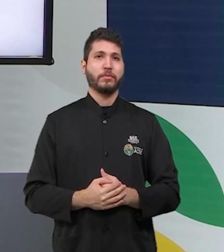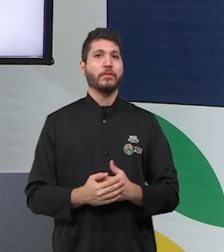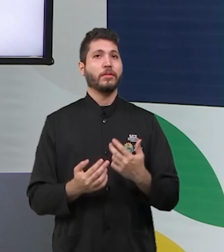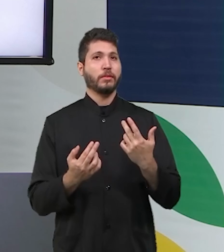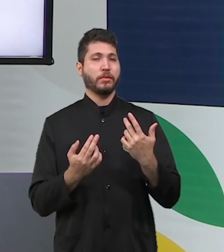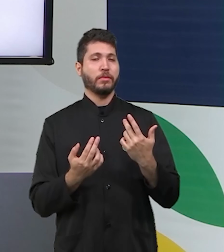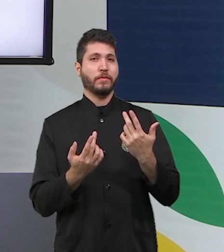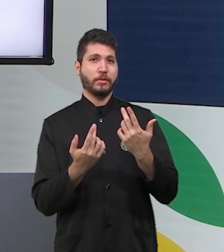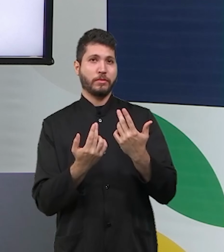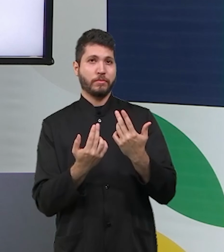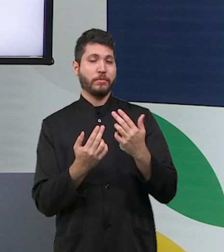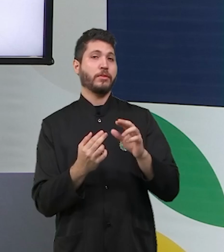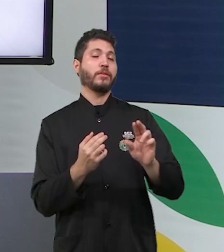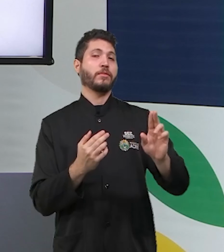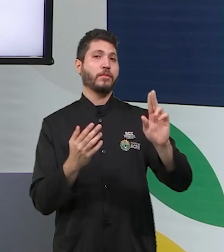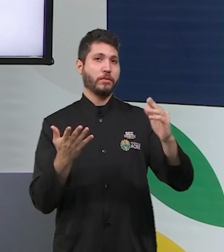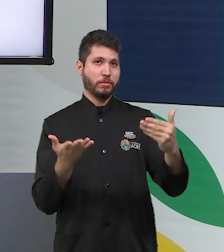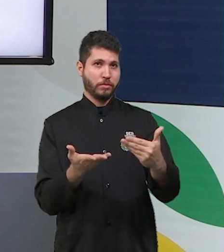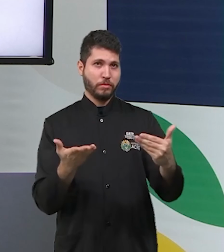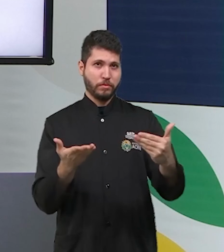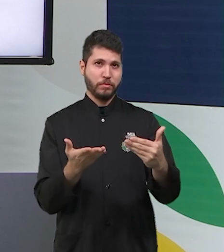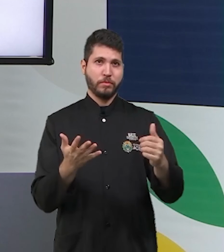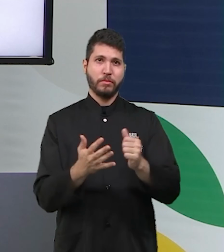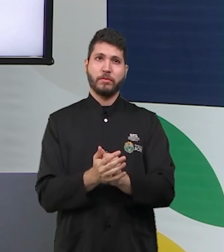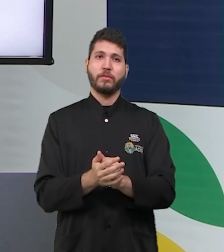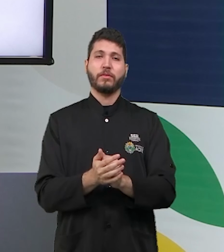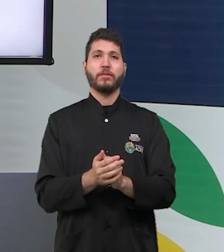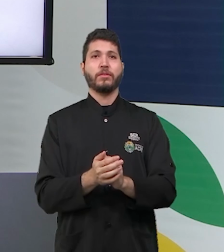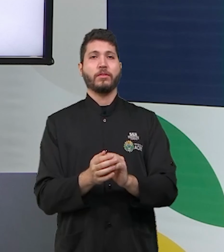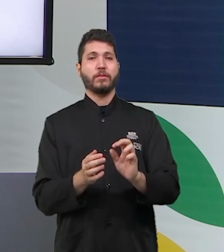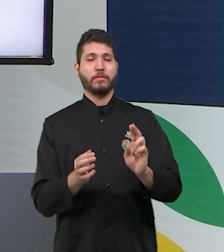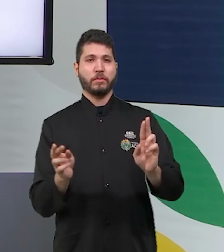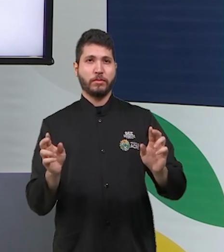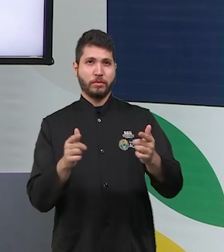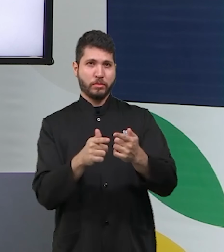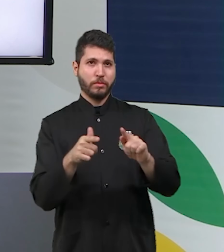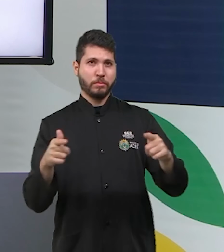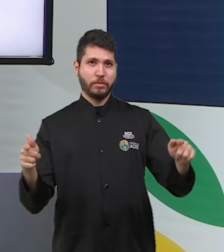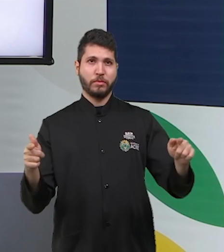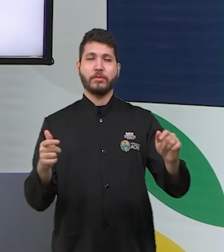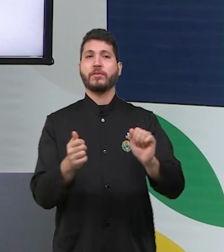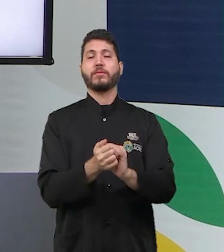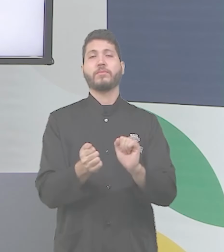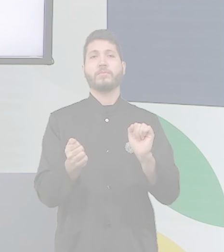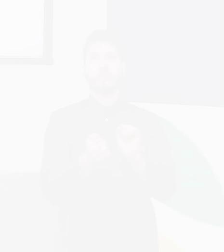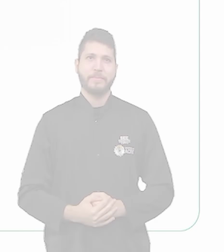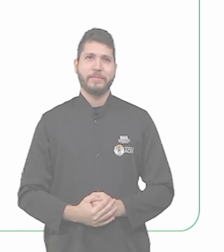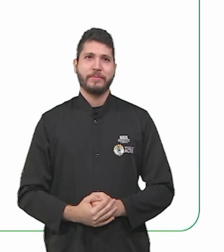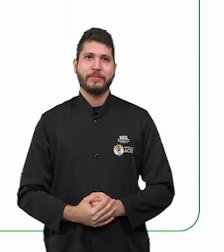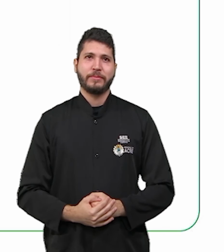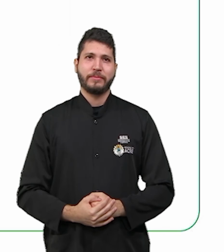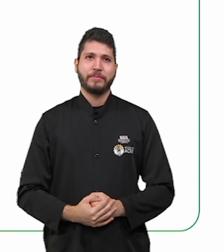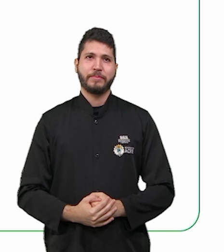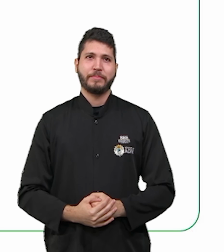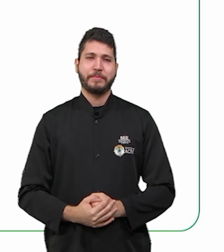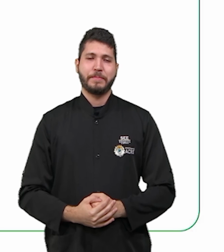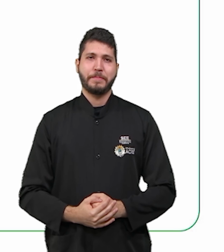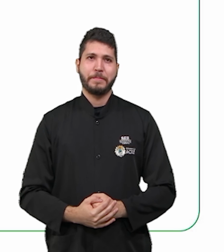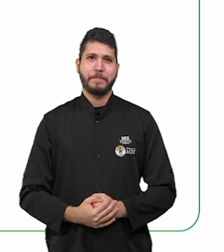tá? A gente vai conjugar esse verbo de acordo com o sujeito e não mais com aquilo que eu estou gostando, né? Com o meu objeto.